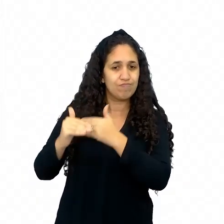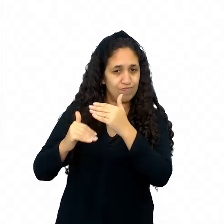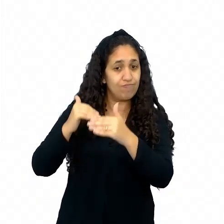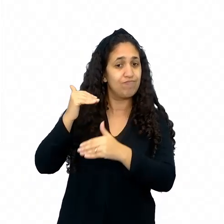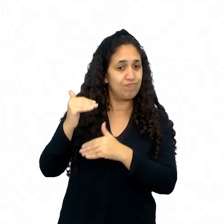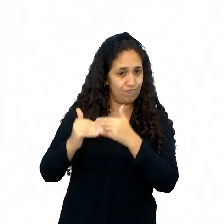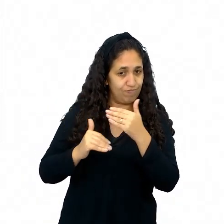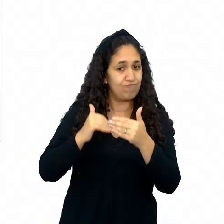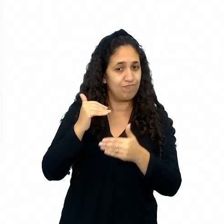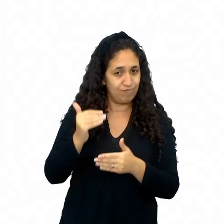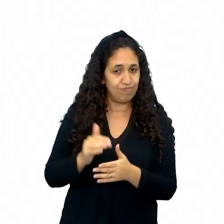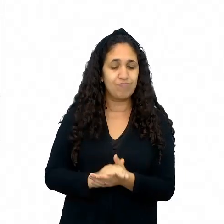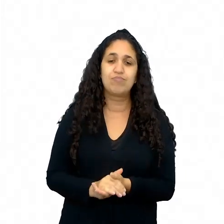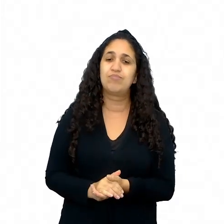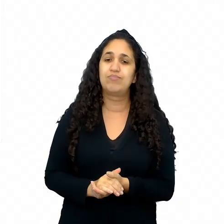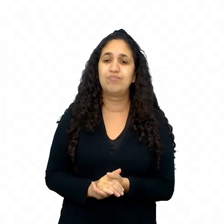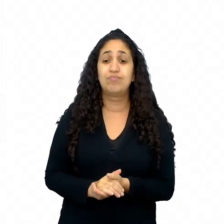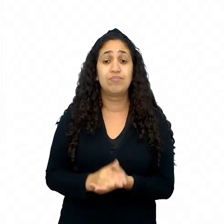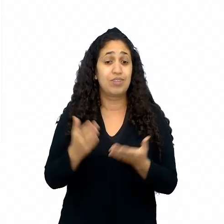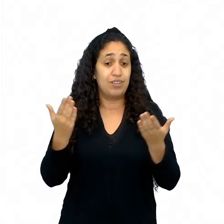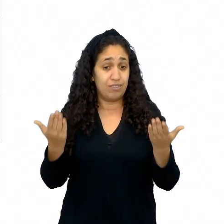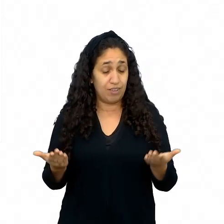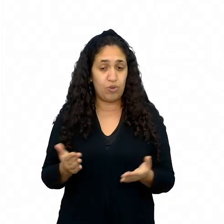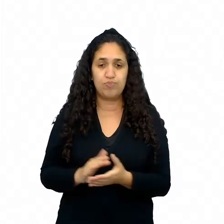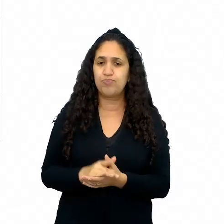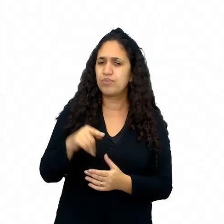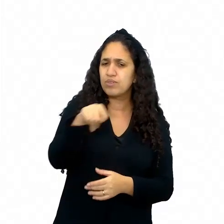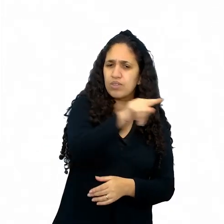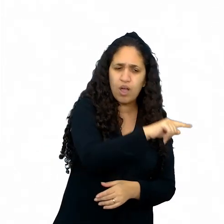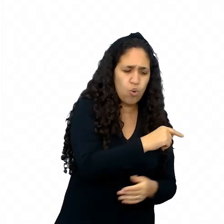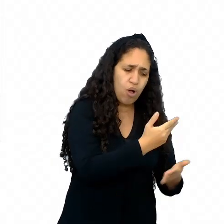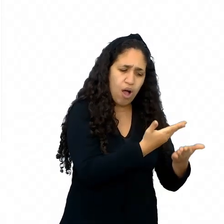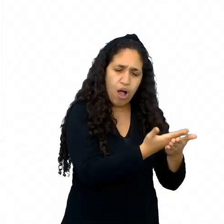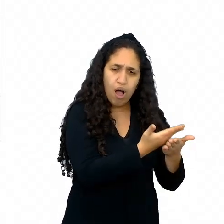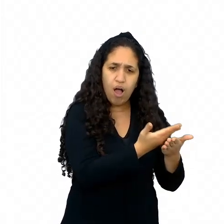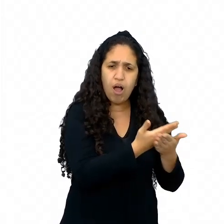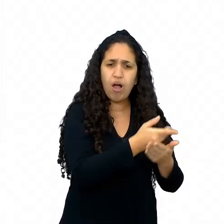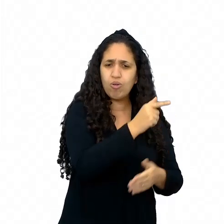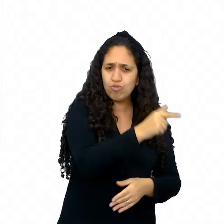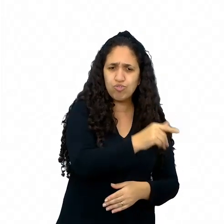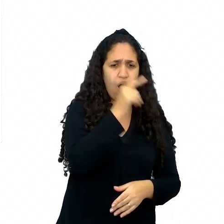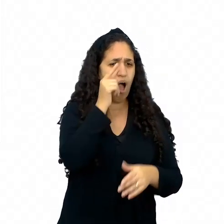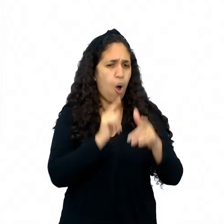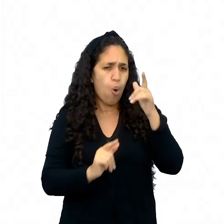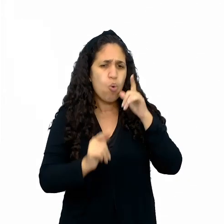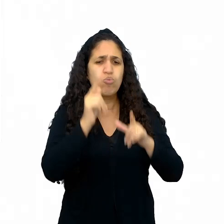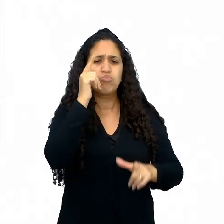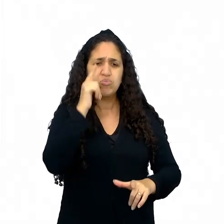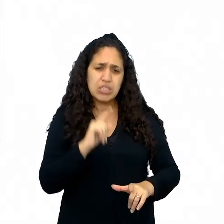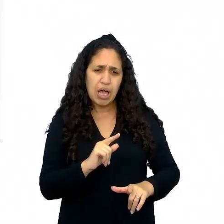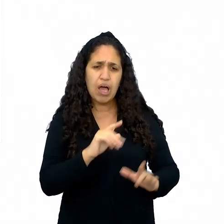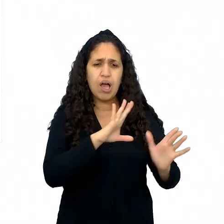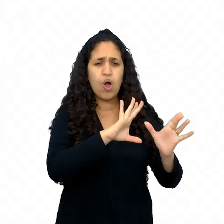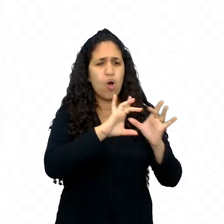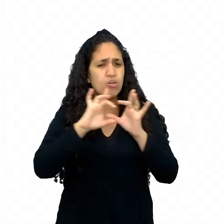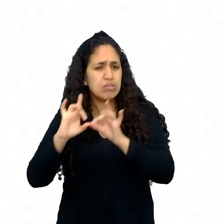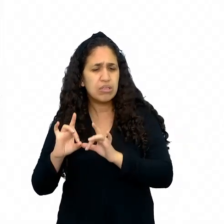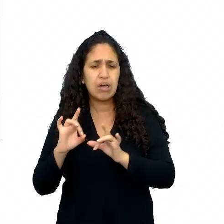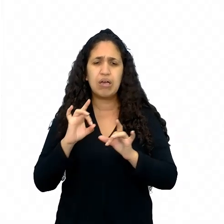dessa habilidade essencial. Então, se os estudantes estiverem conseguindo analisar o contexto de